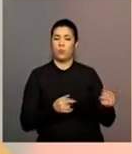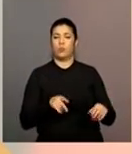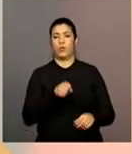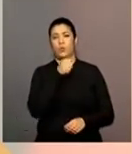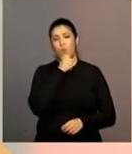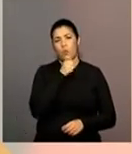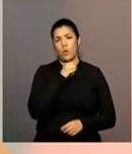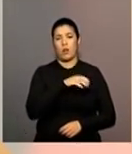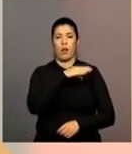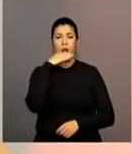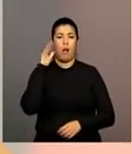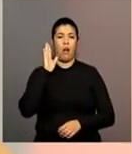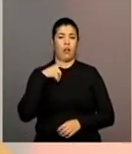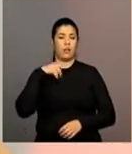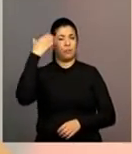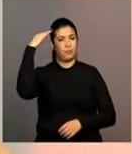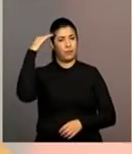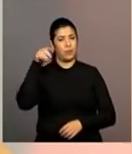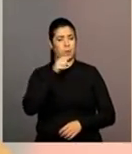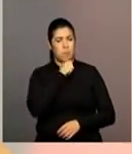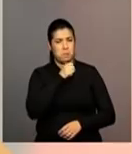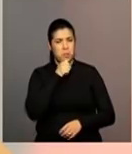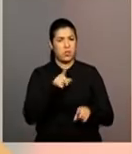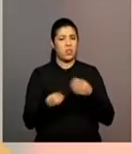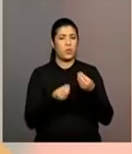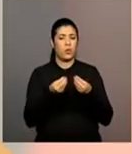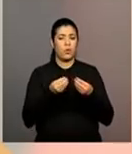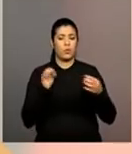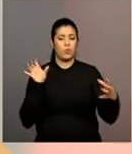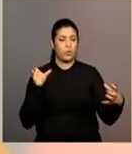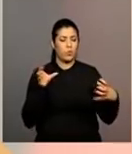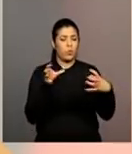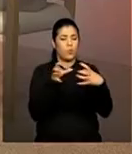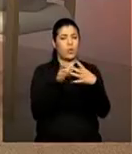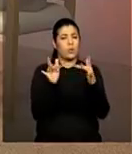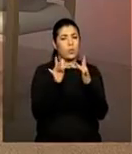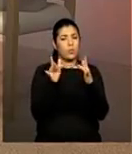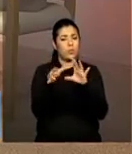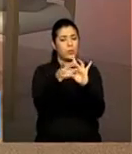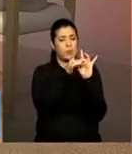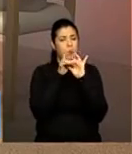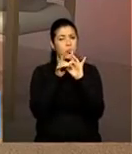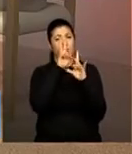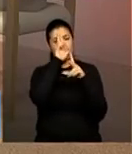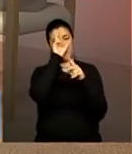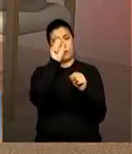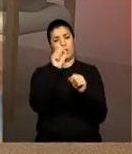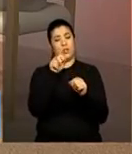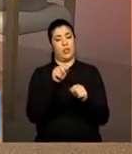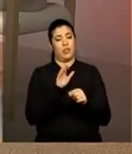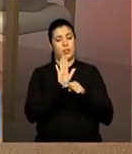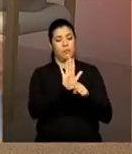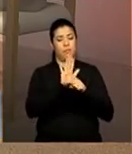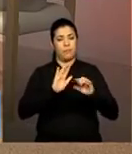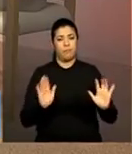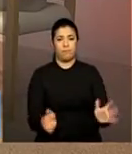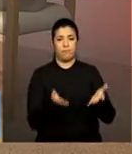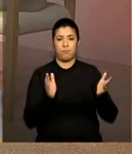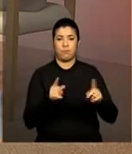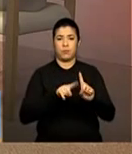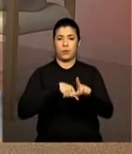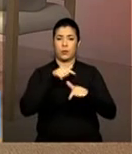adultos no sentido de organizar eh um trabalho que complemente as ações do